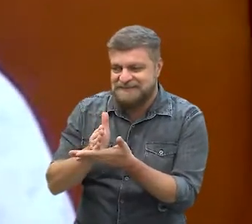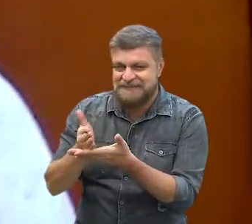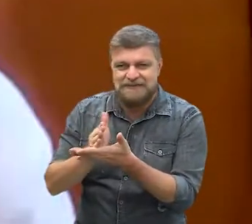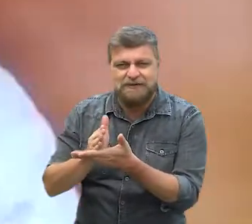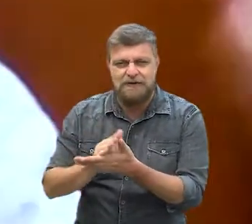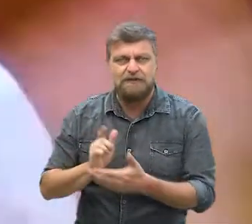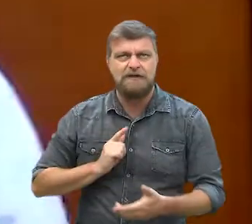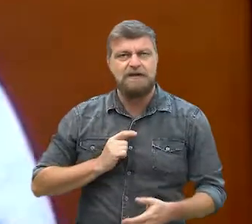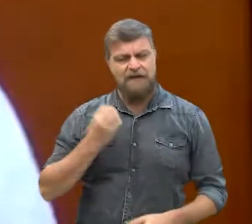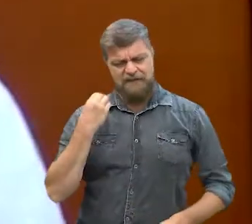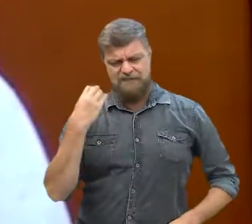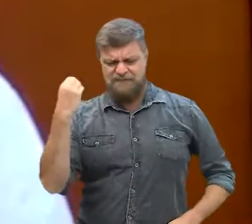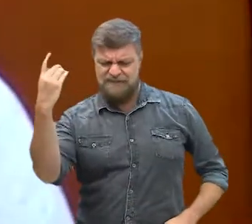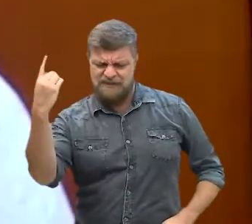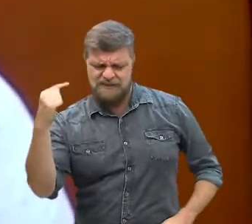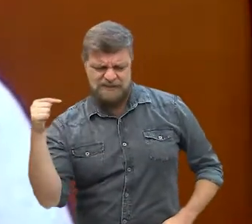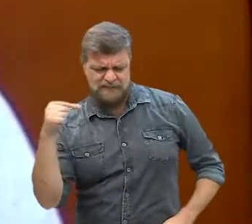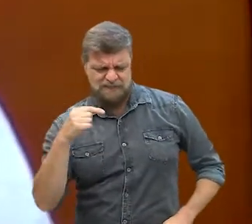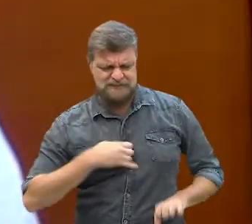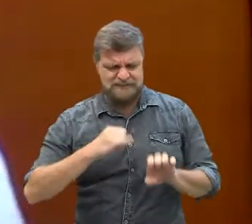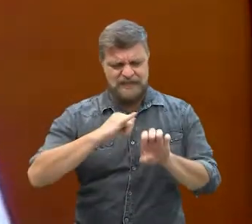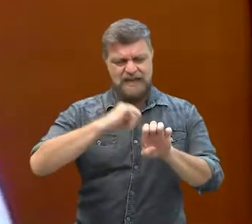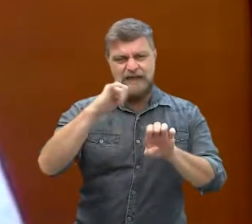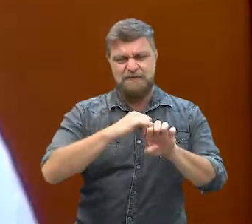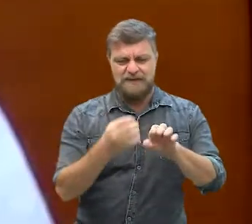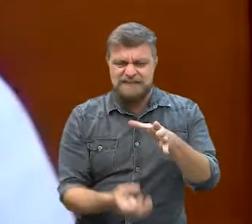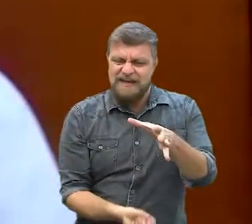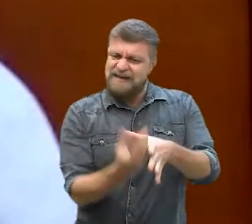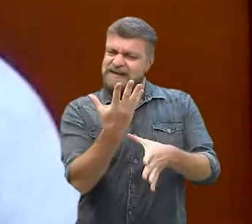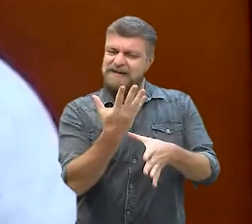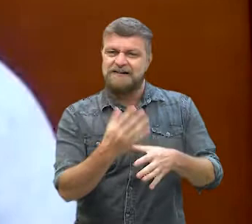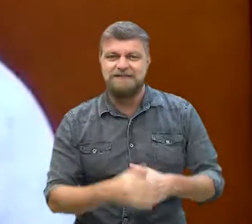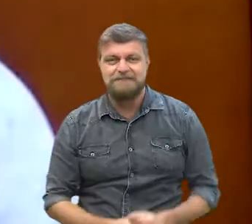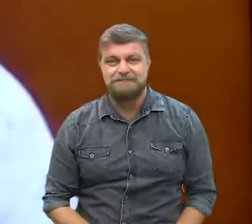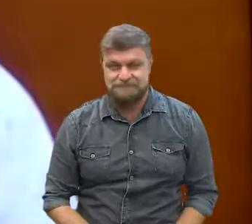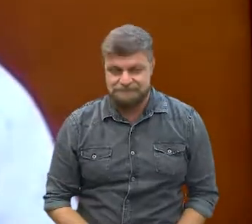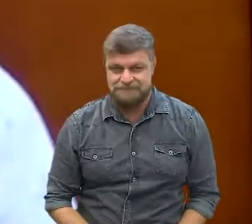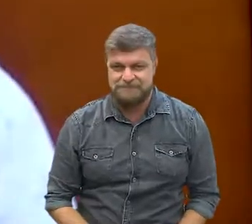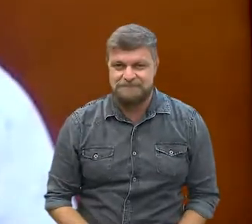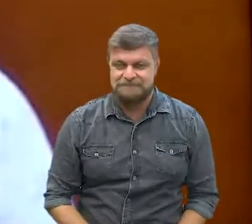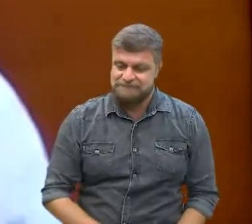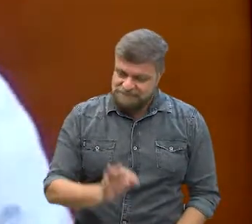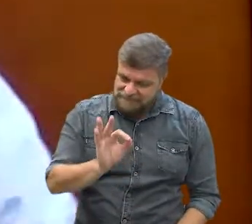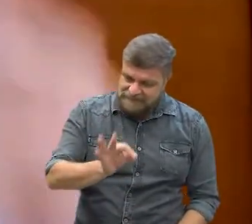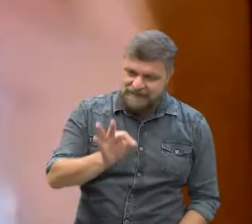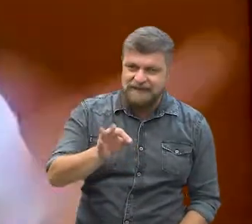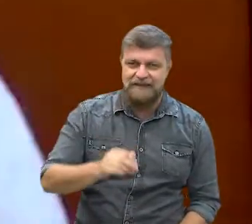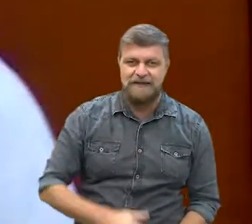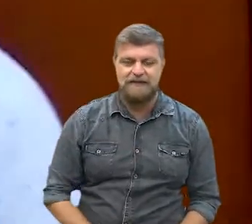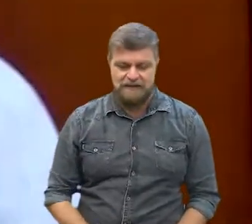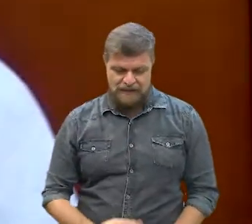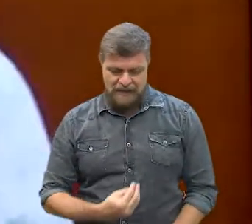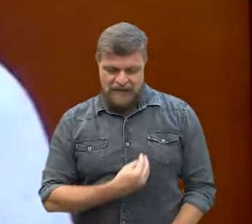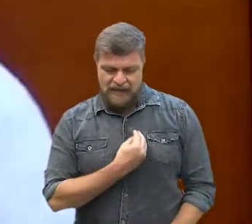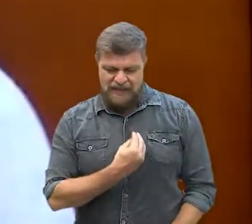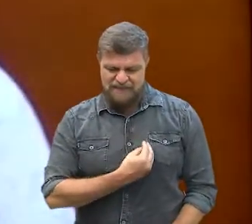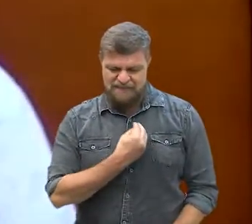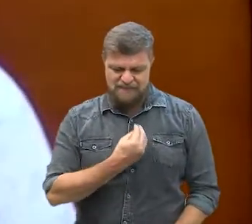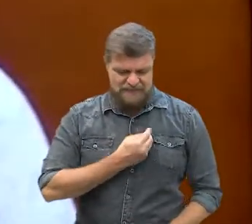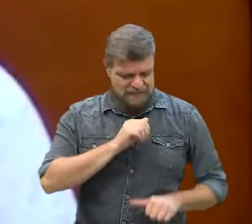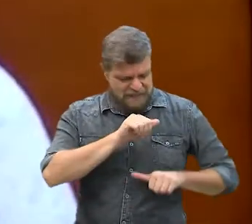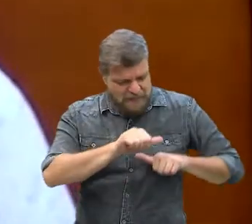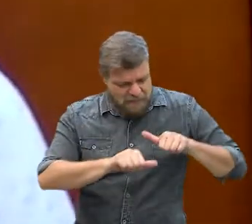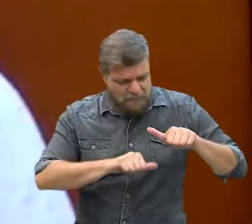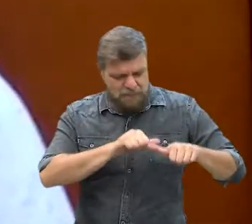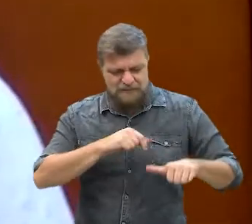o que tem a ver a viagem com o lance de empreender, né?" É justamente essa questão da mudança de vida, do